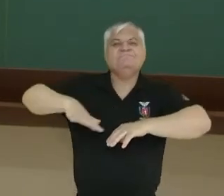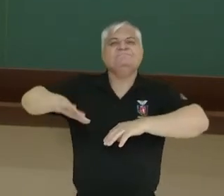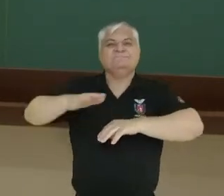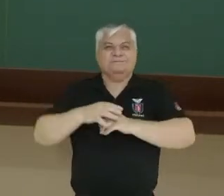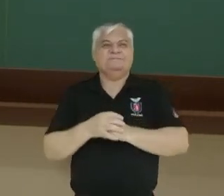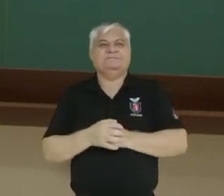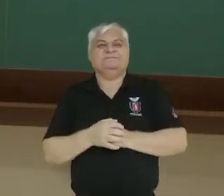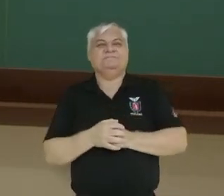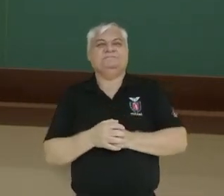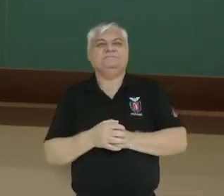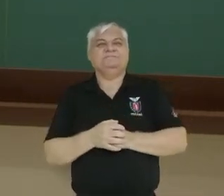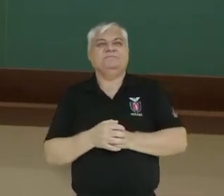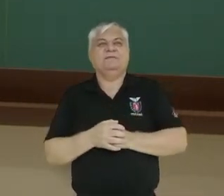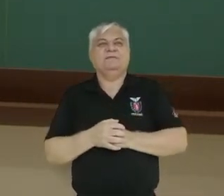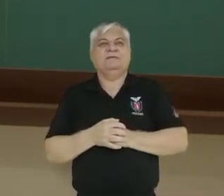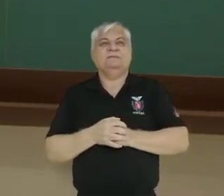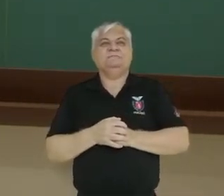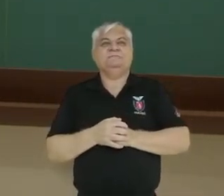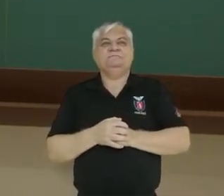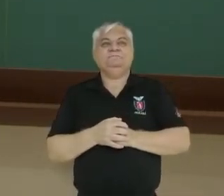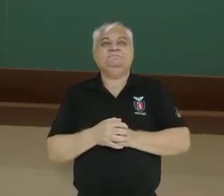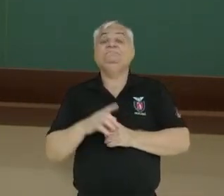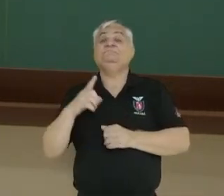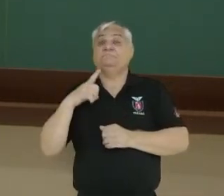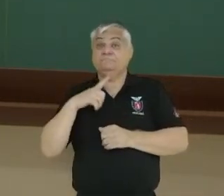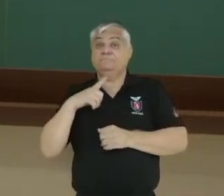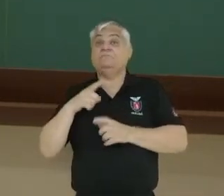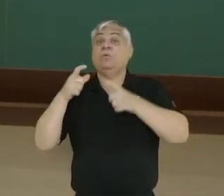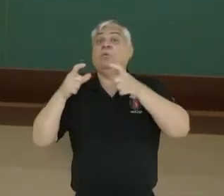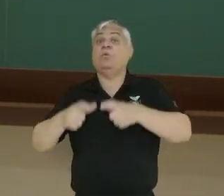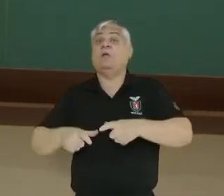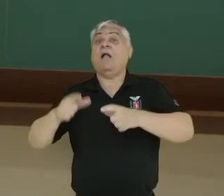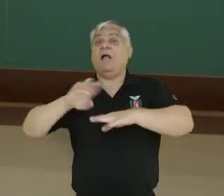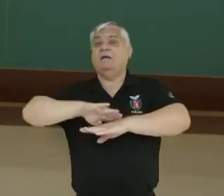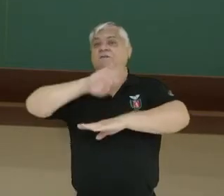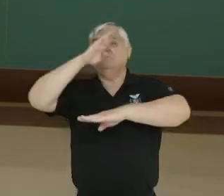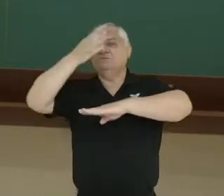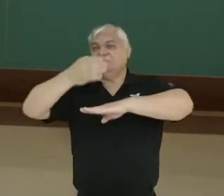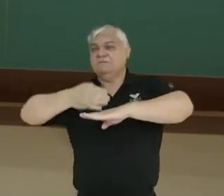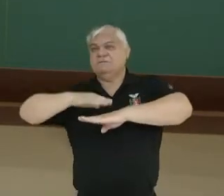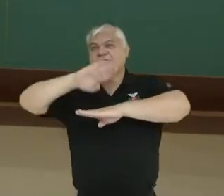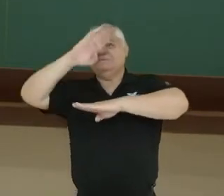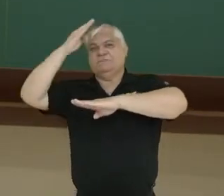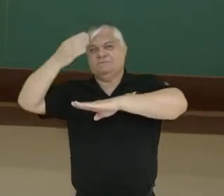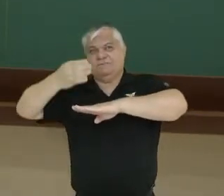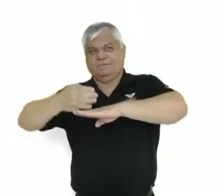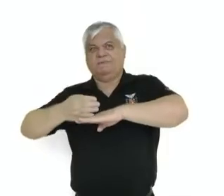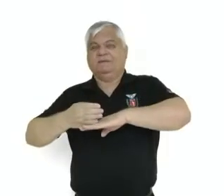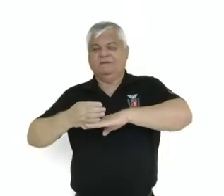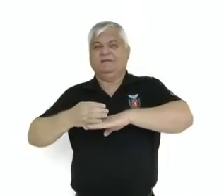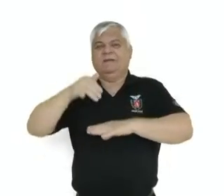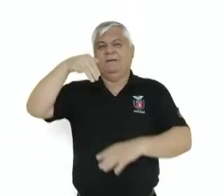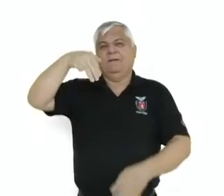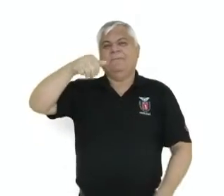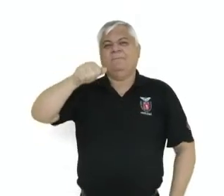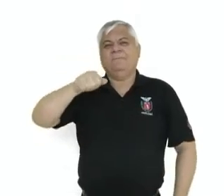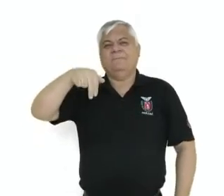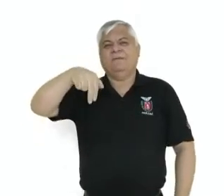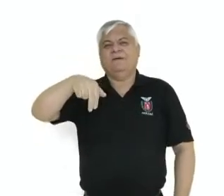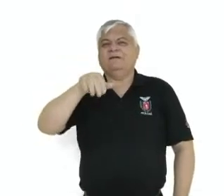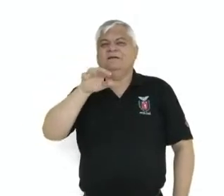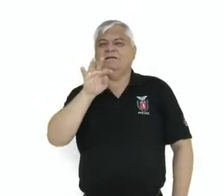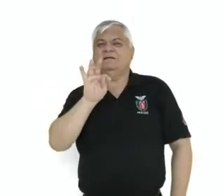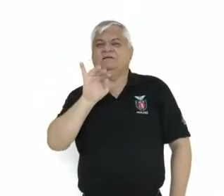região sudeste, certo? Aí nós vamos ter ali, em algumas cidades localizadas, por exemplo, na Serra da Mantiqueira, aqui,